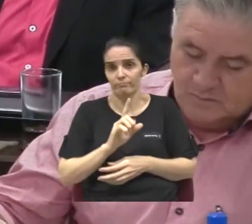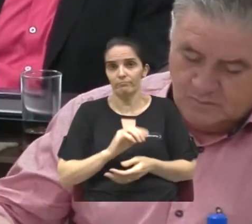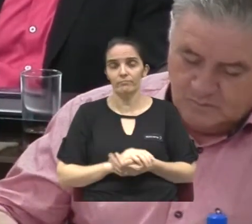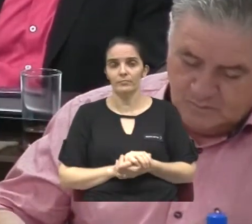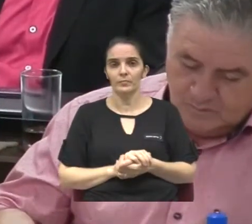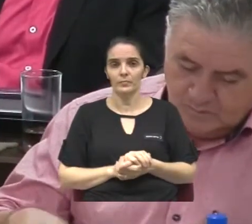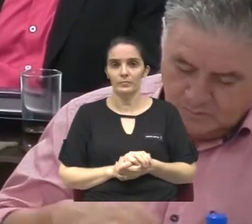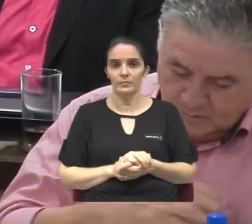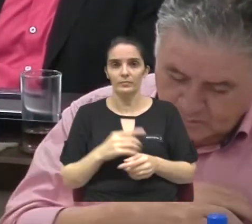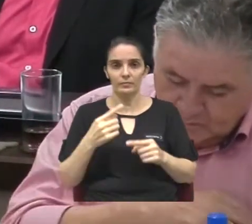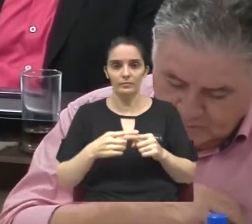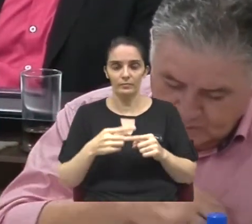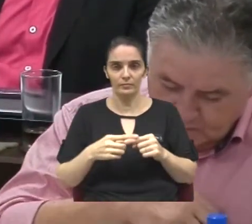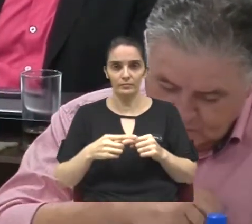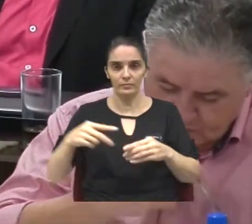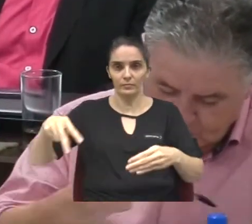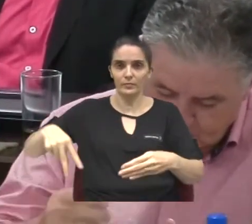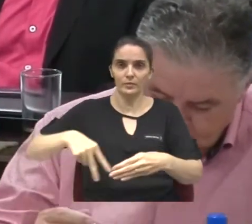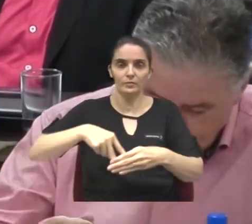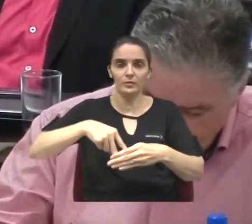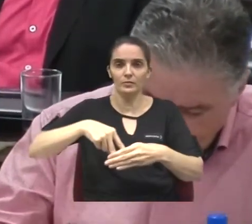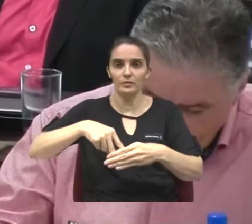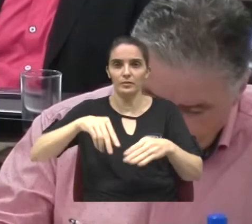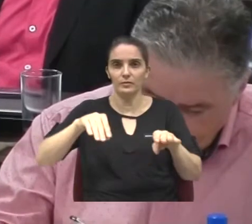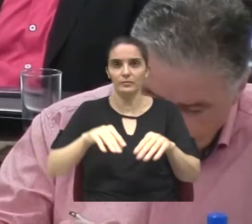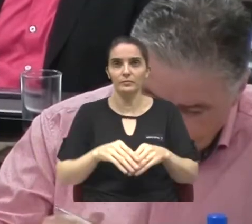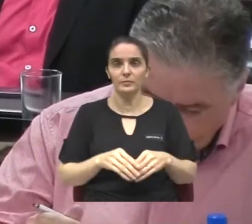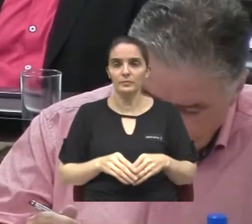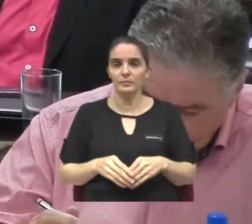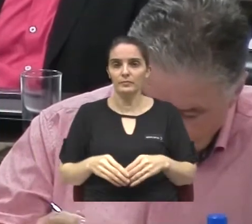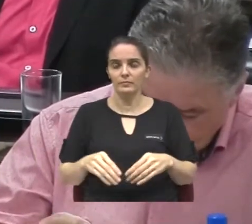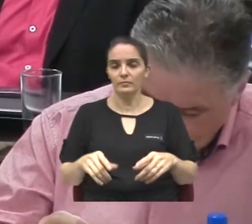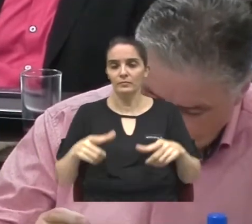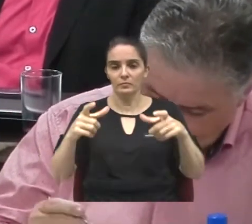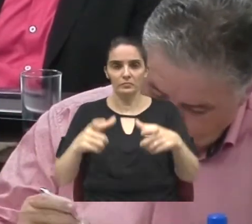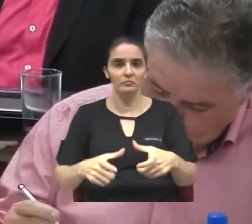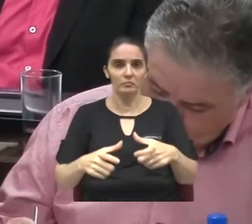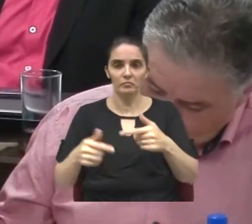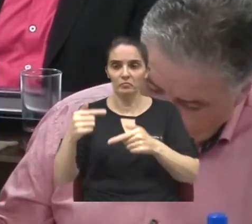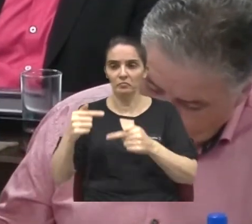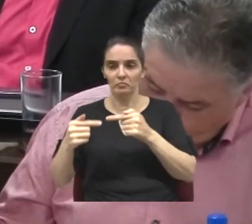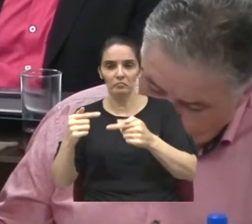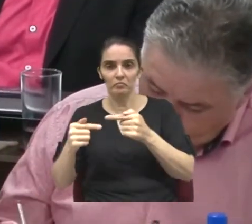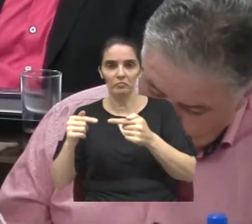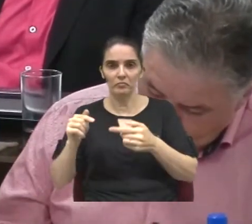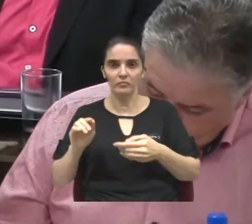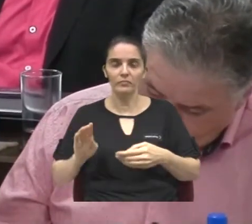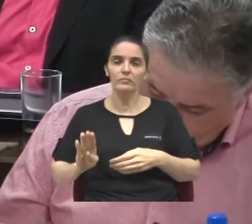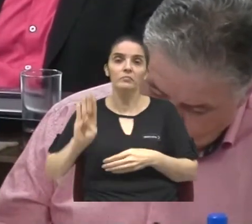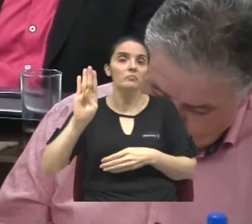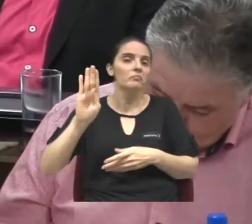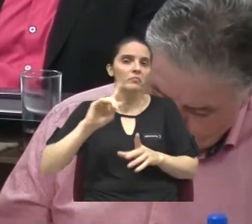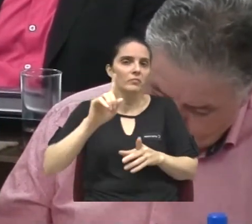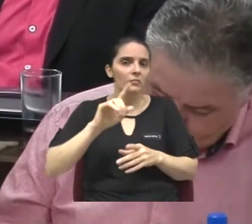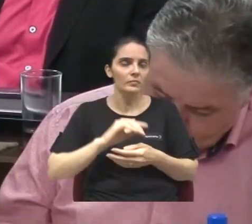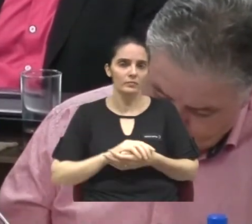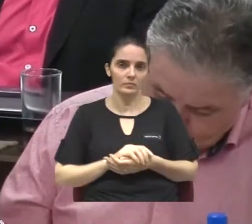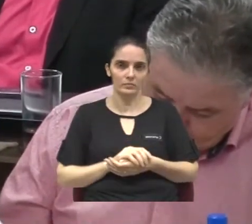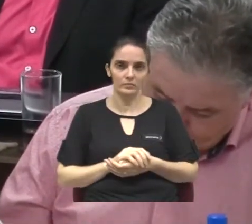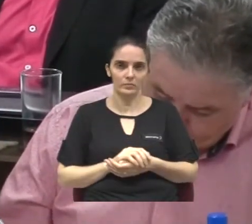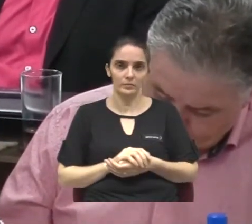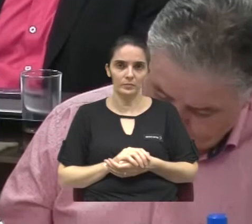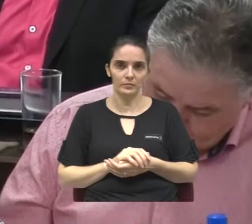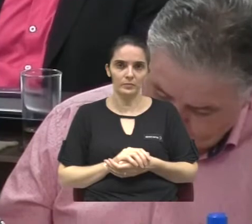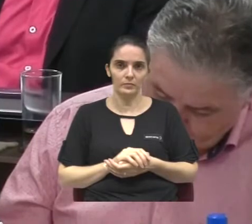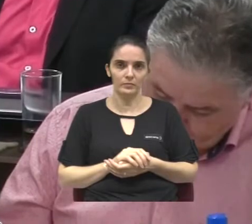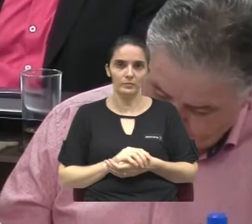Isso aqui não é palco de politicagem, não. Isso aqui não é palco de política eleitoreira. Vossa Excelência pode curtir seu